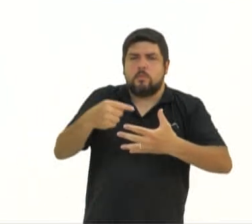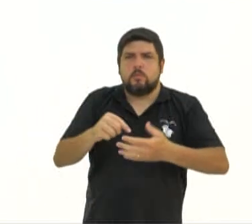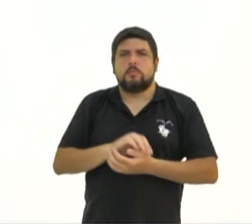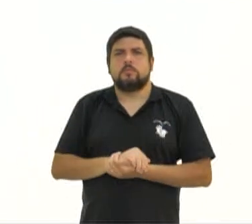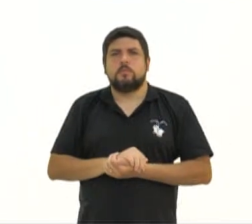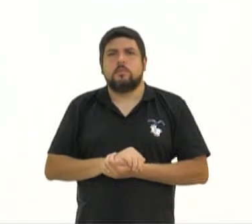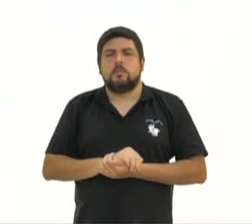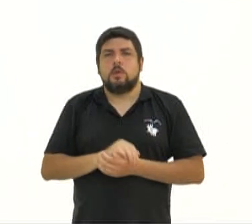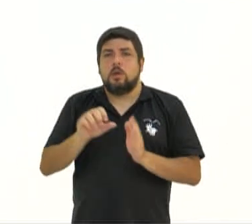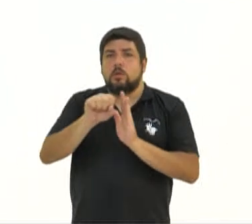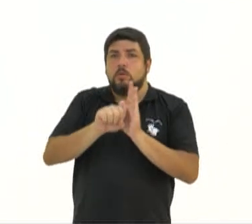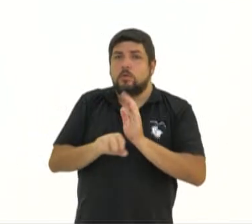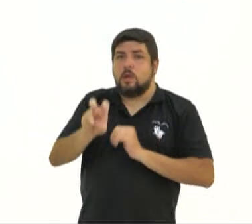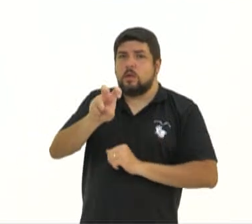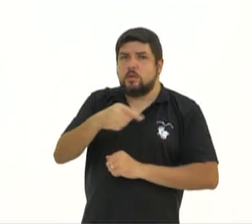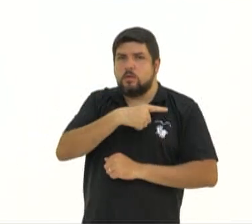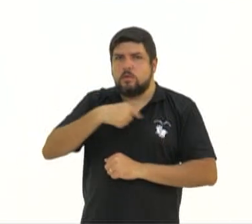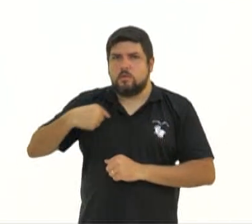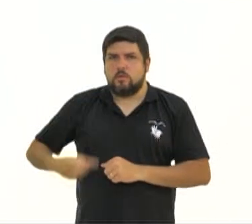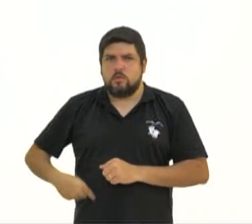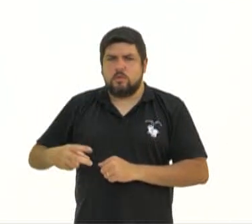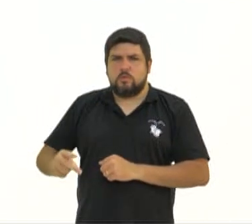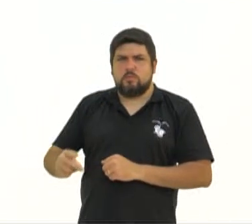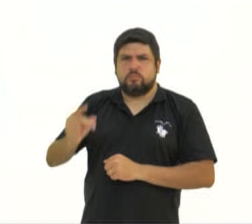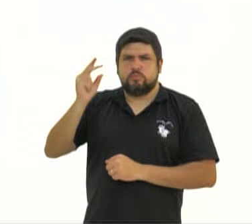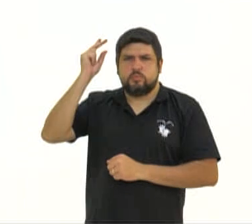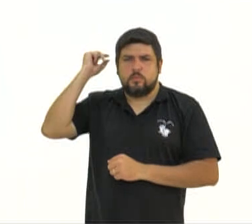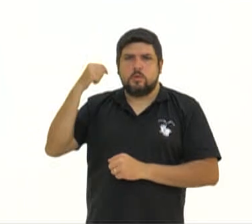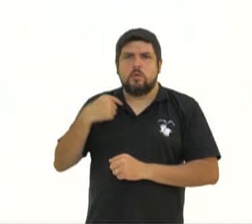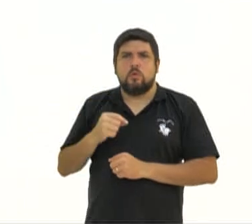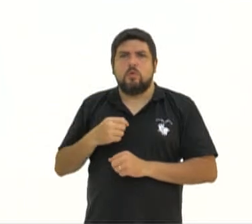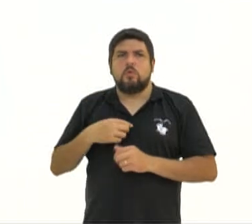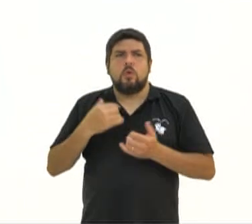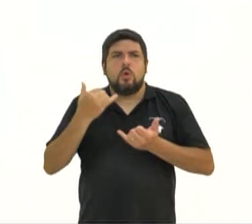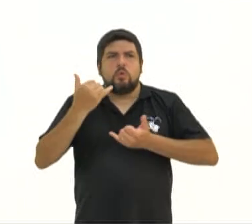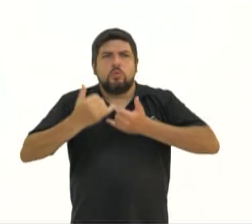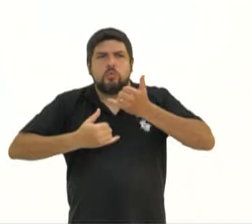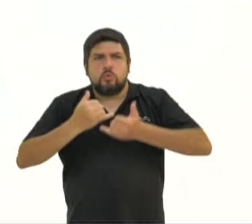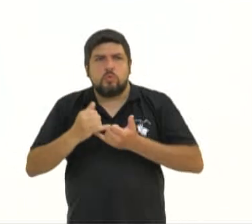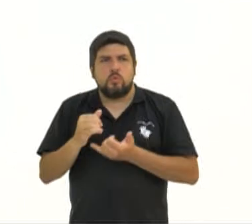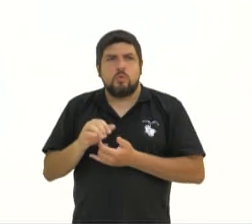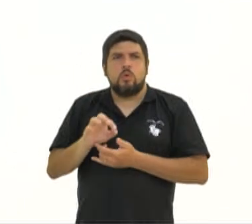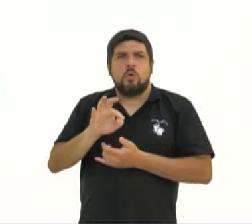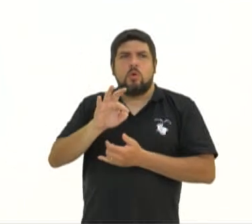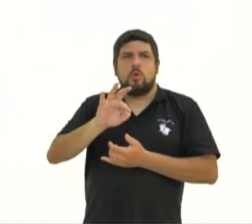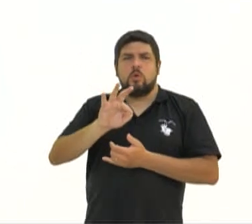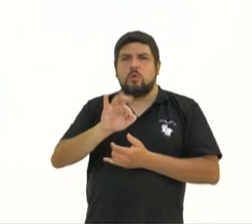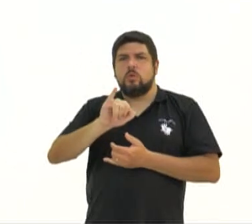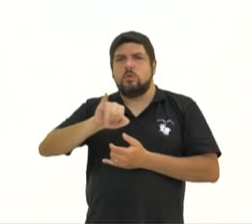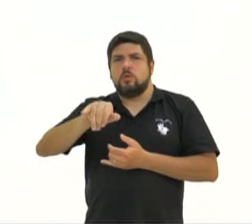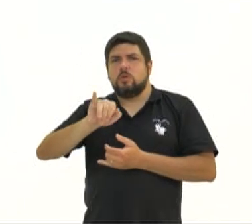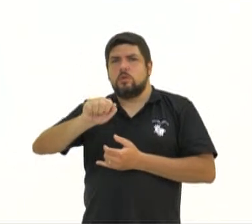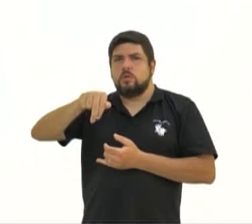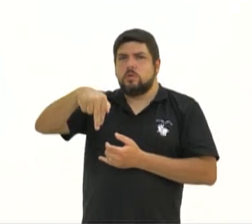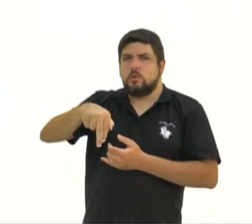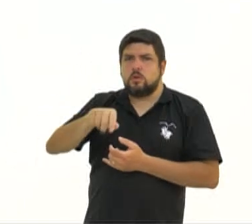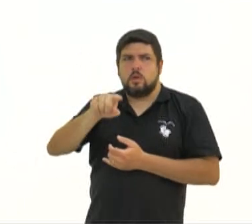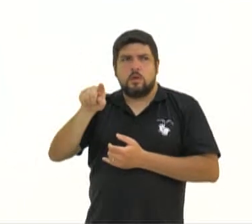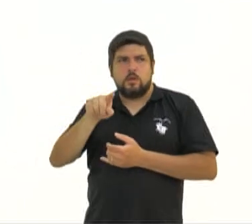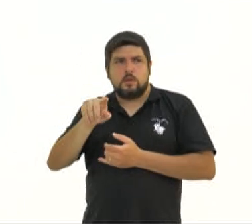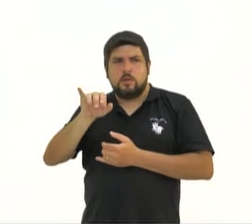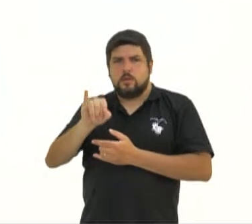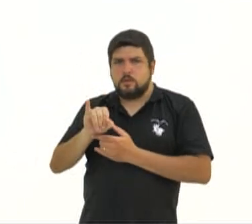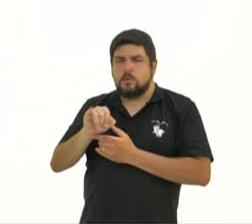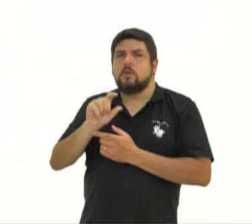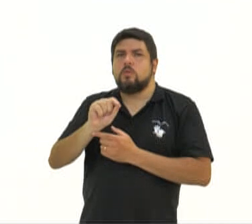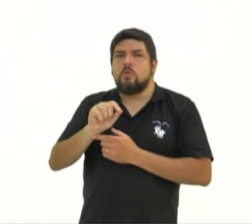um jogo chamado Tijianzi, e o objetivo não deixar, né, o objeto que caísse no chão, né? Entenda-se